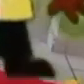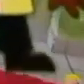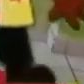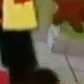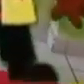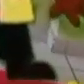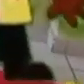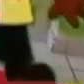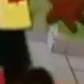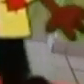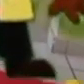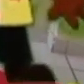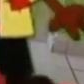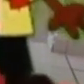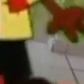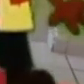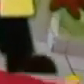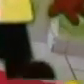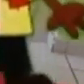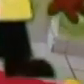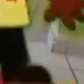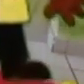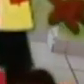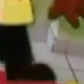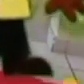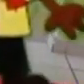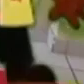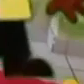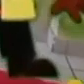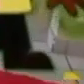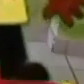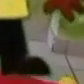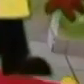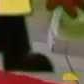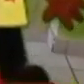aborrece, a mode mandar o delegado me trancar.